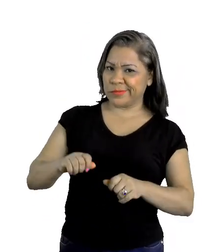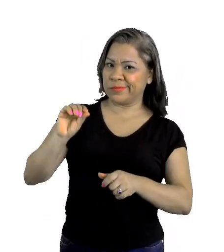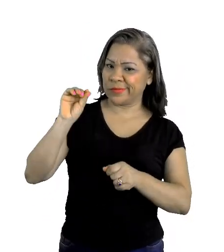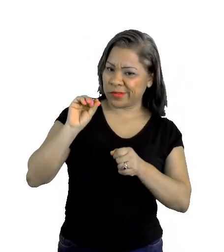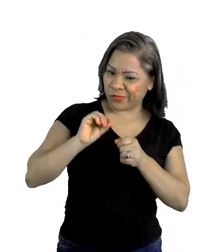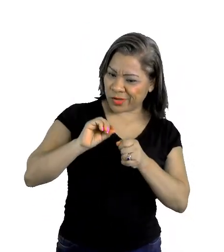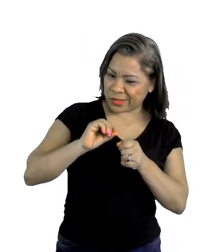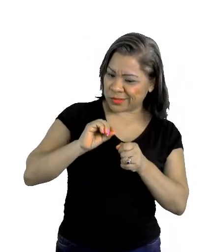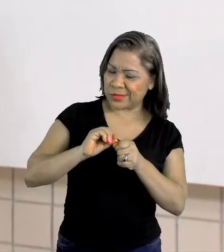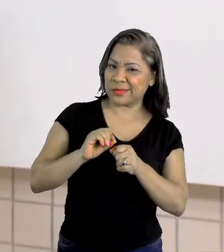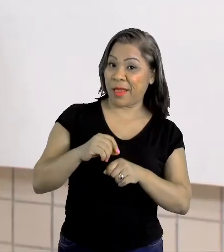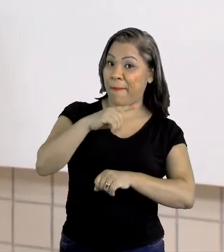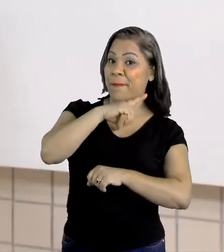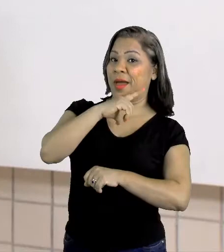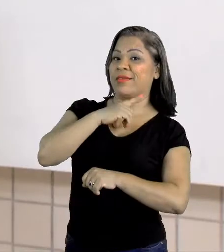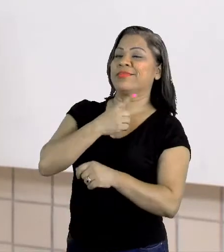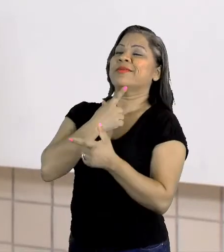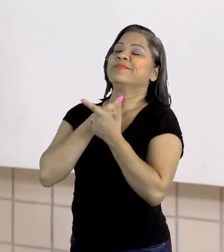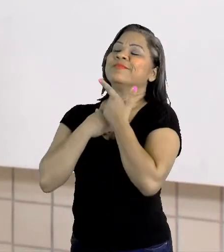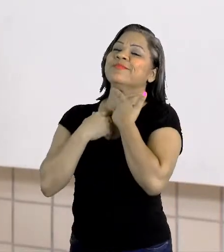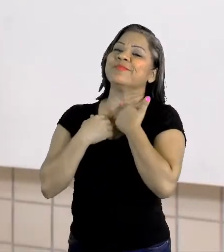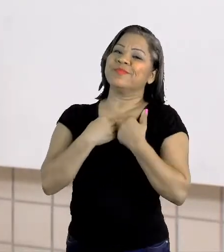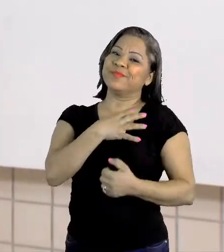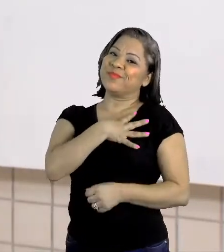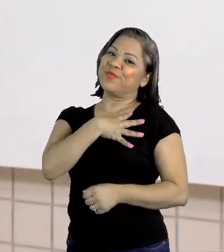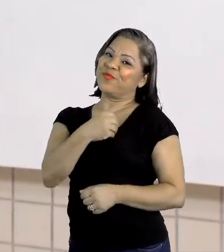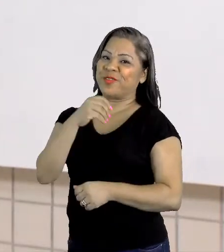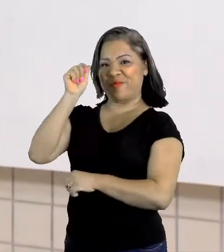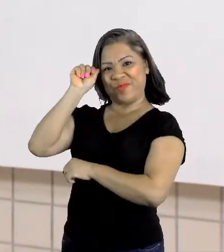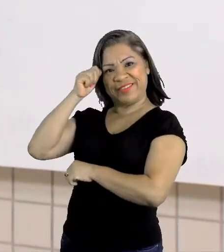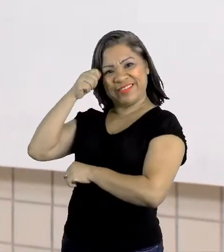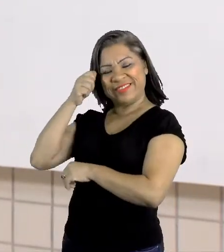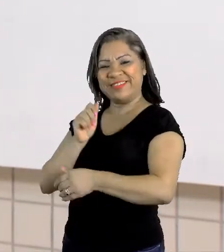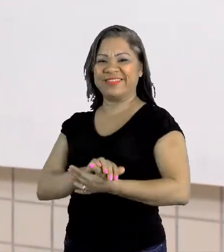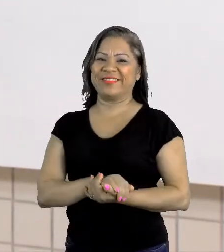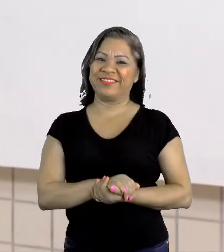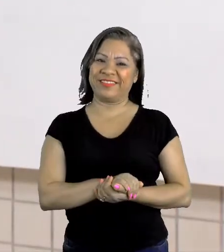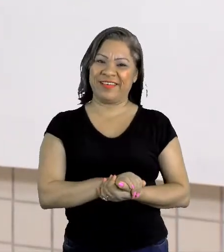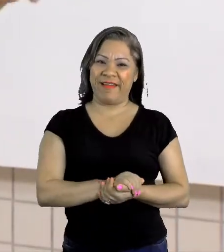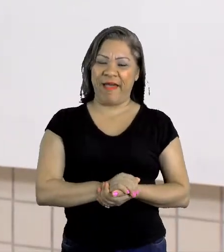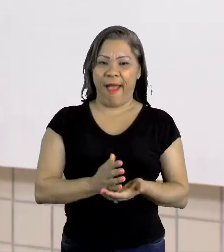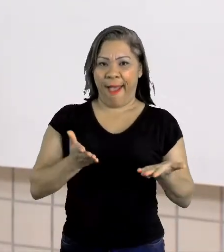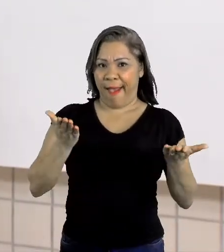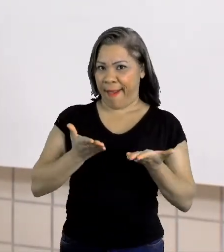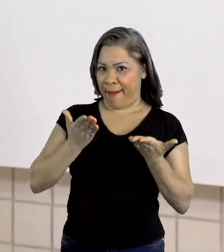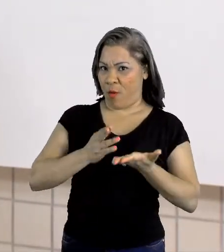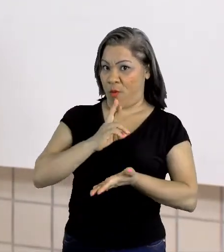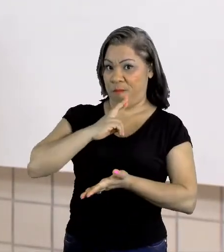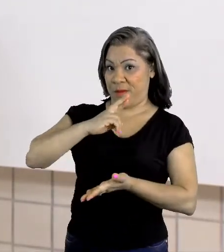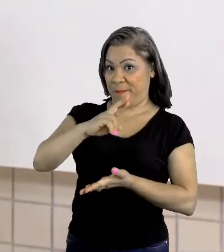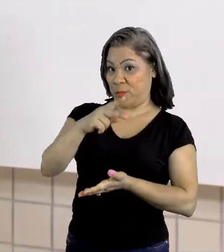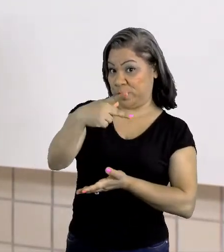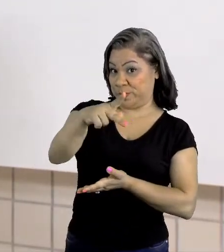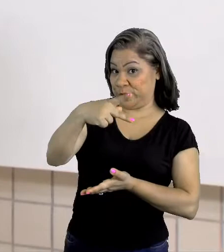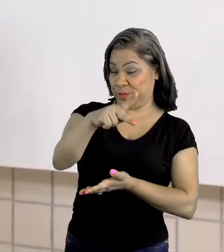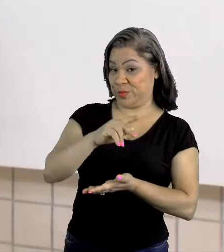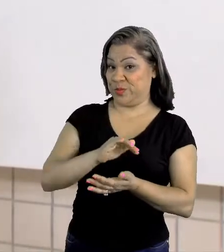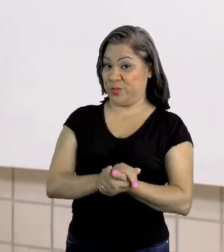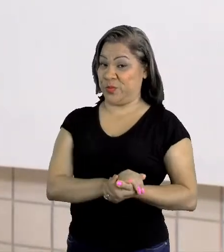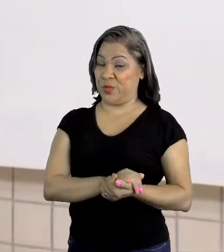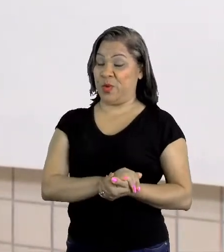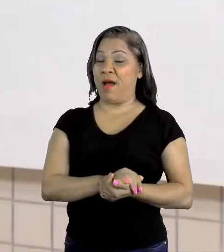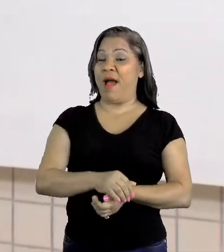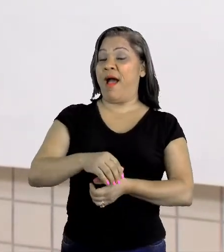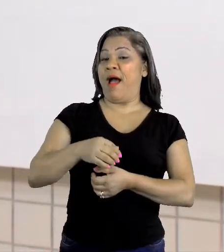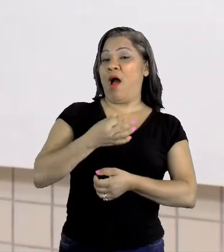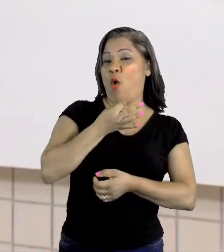filha pretinha? E aí, agora é uma resposta sua. Essa resposta você não vai pegar lá no texto. É sua opinião,